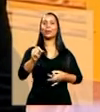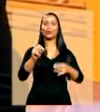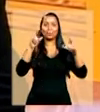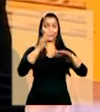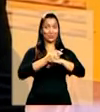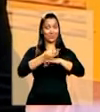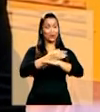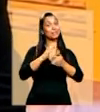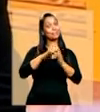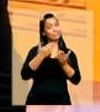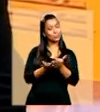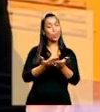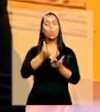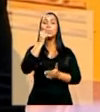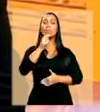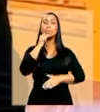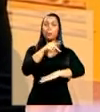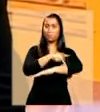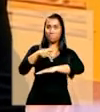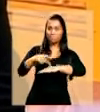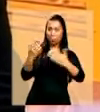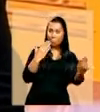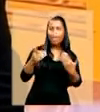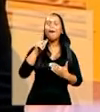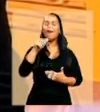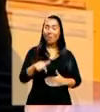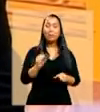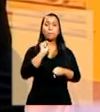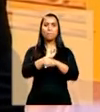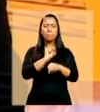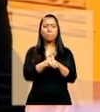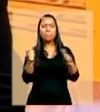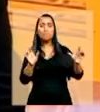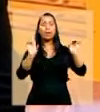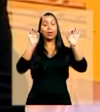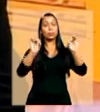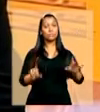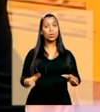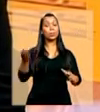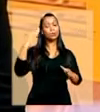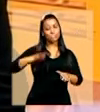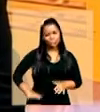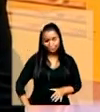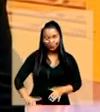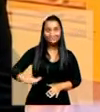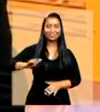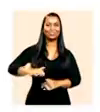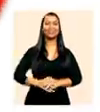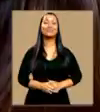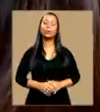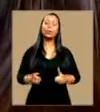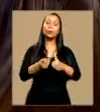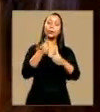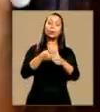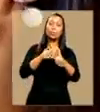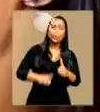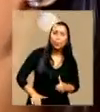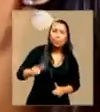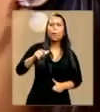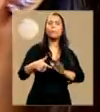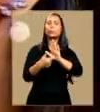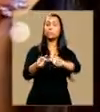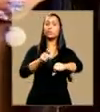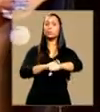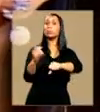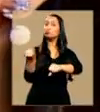férias escolares. Para a pedagoga Sandra Moraes, essa pausa é essencial desde a educação infantil. A primeira infância